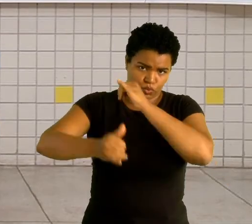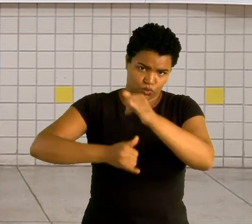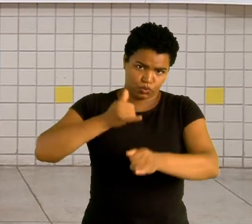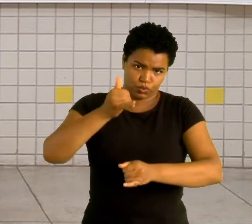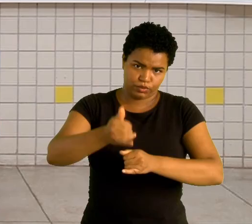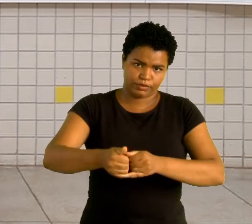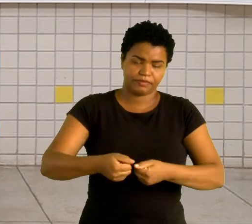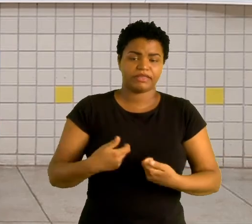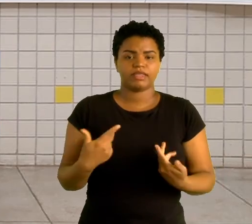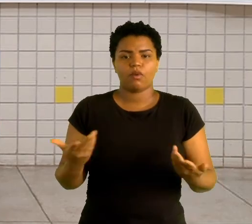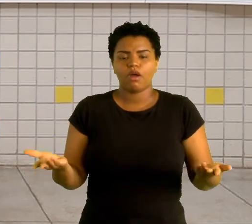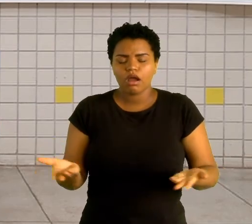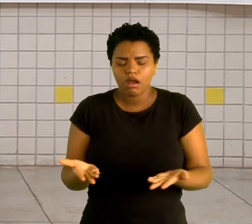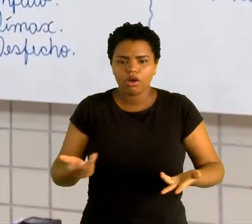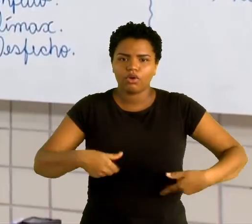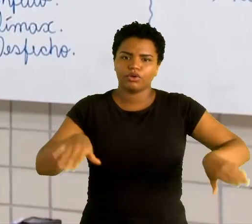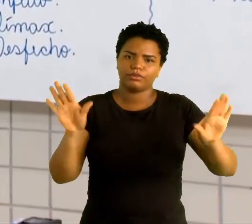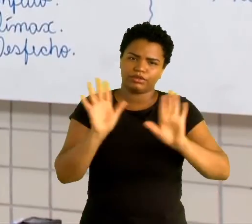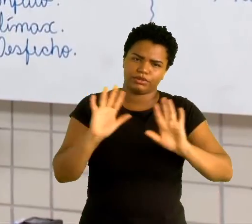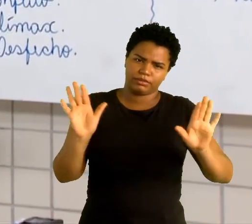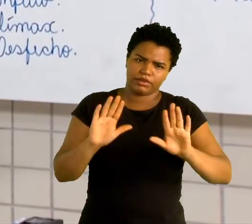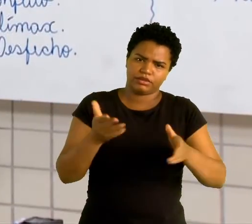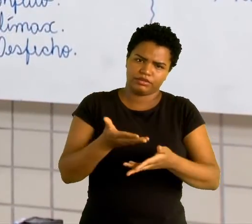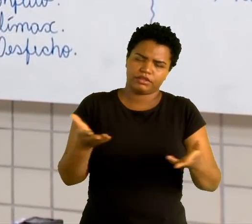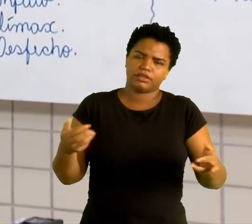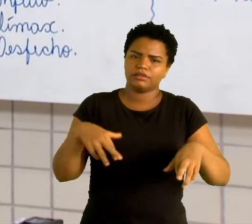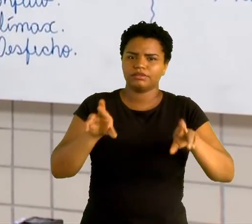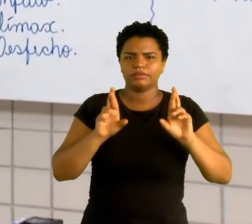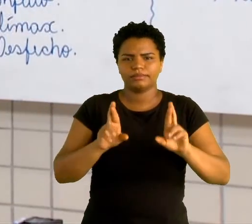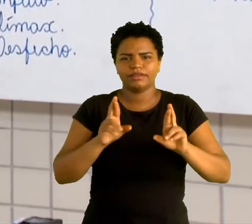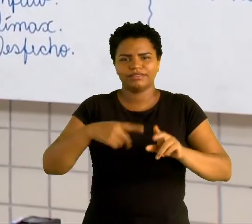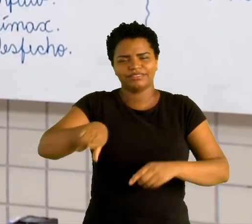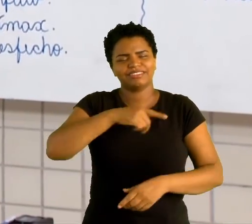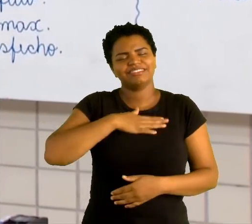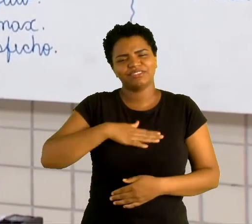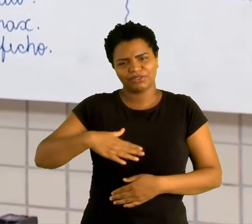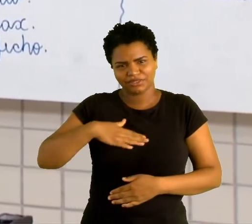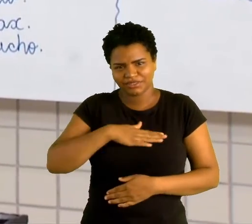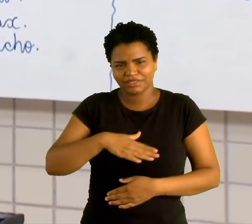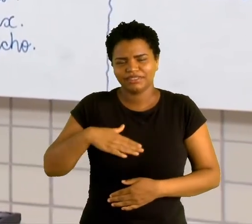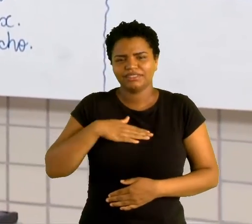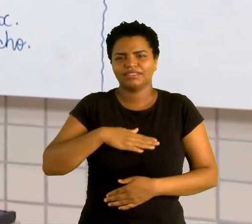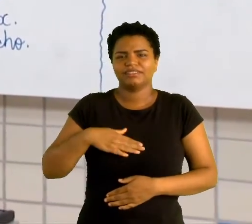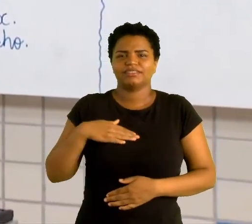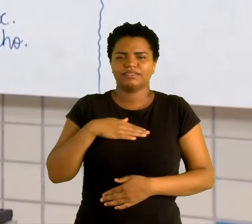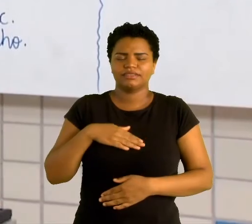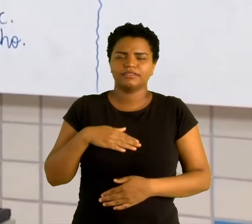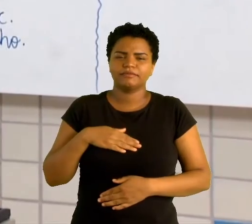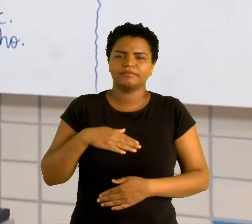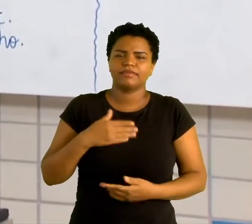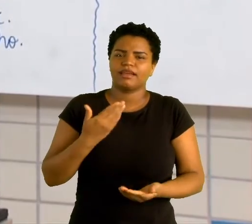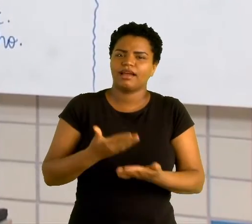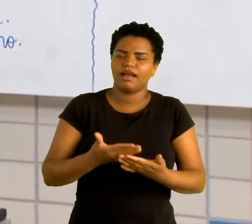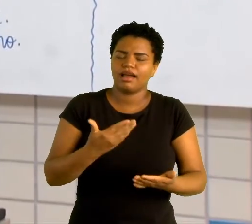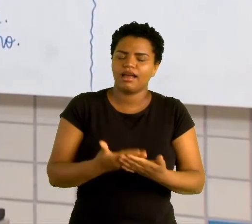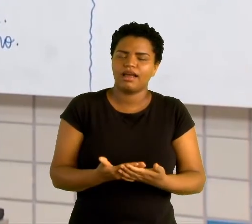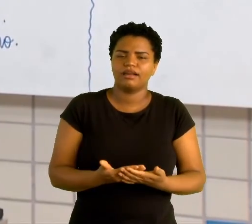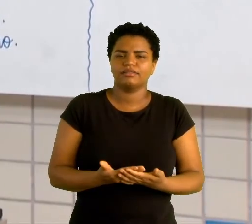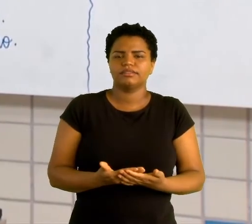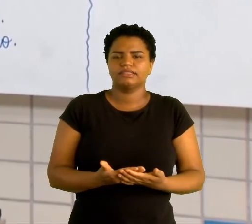eu me despeço de vocês. Espero que vocês tenham gostado, que essa aula